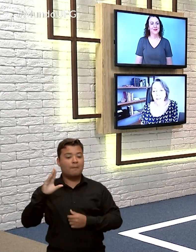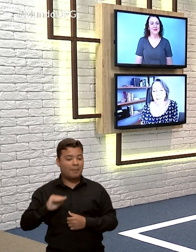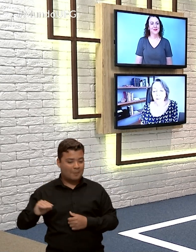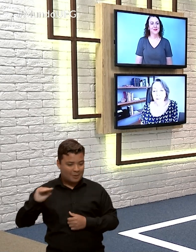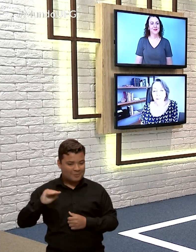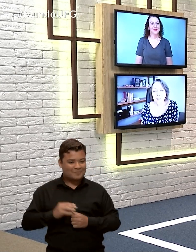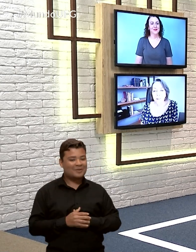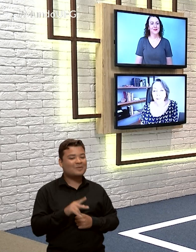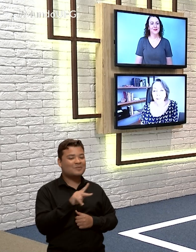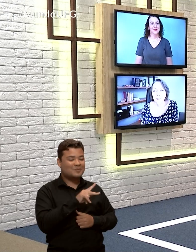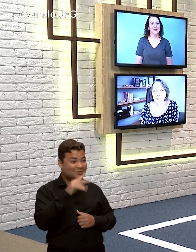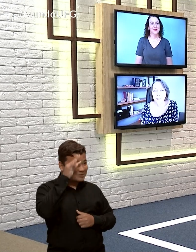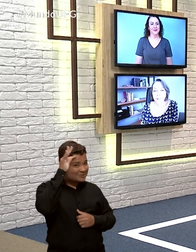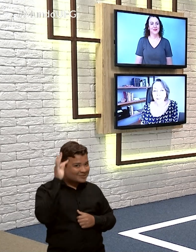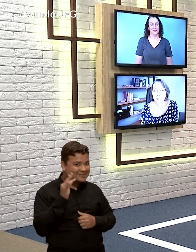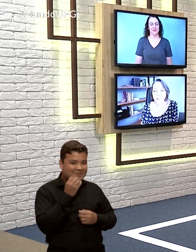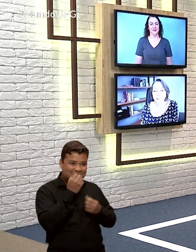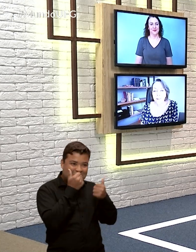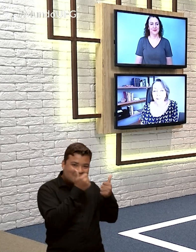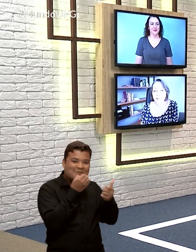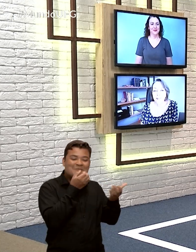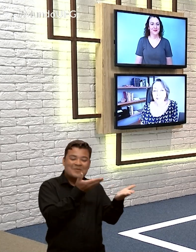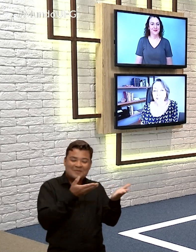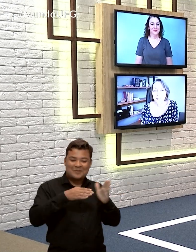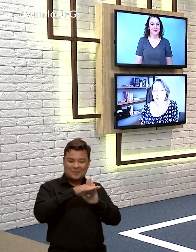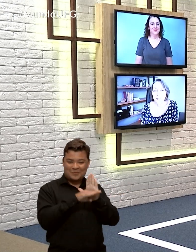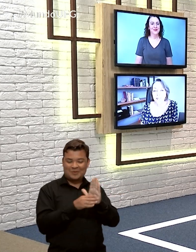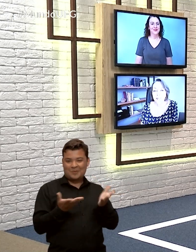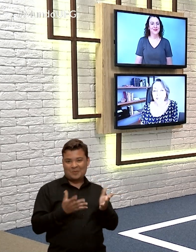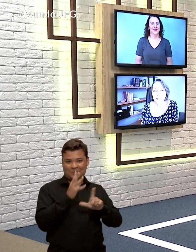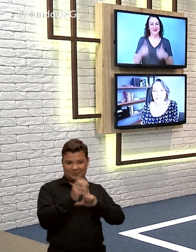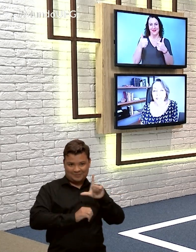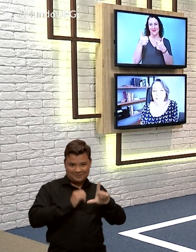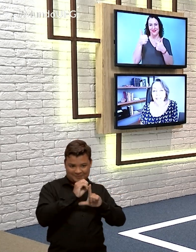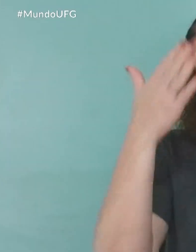bem, professora Thaís? Seja bem-vinda aqui ao nosso programa.